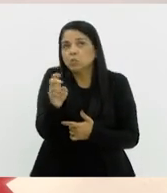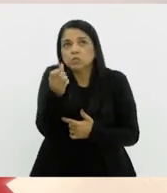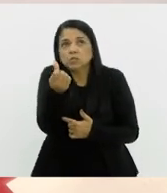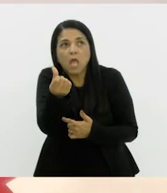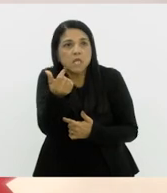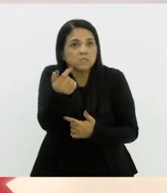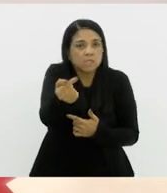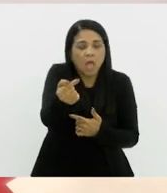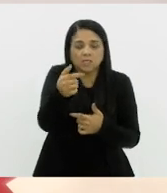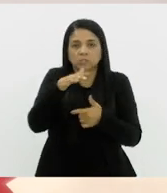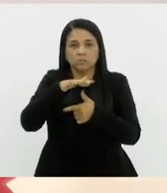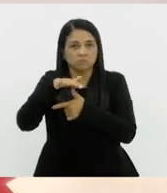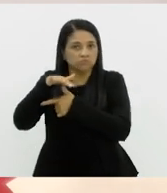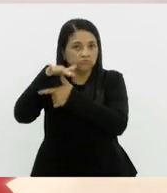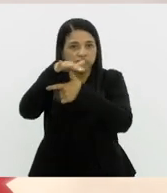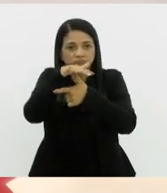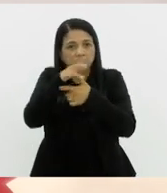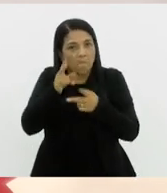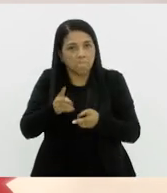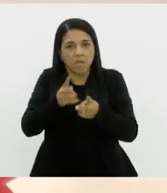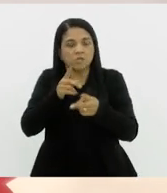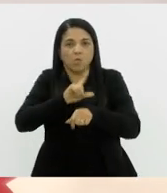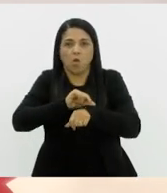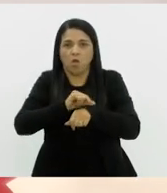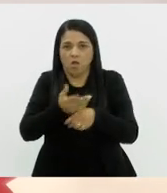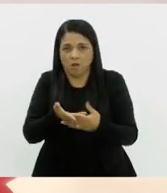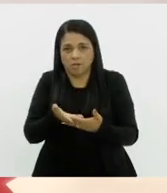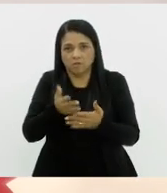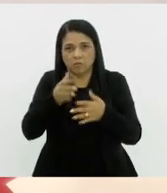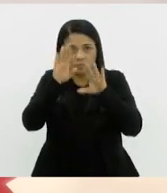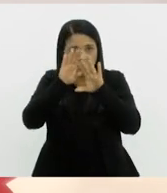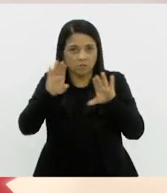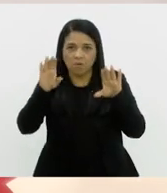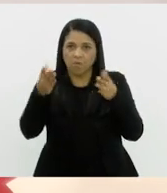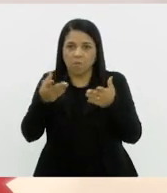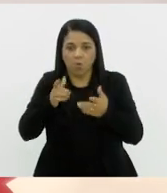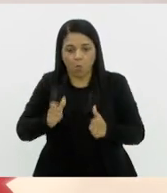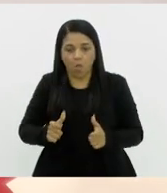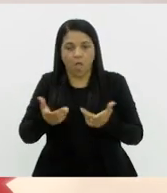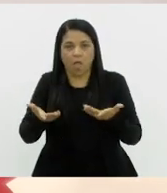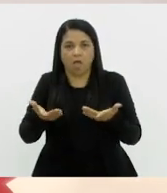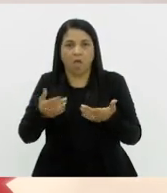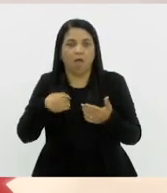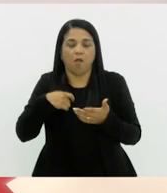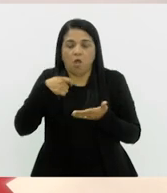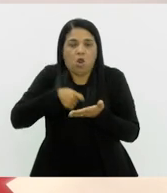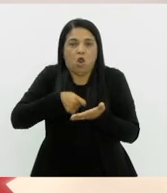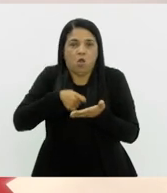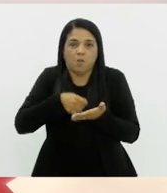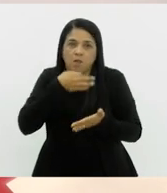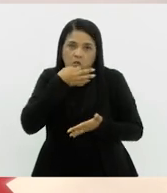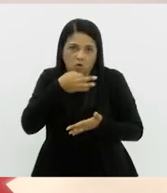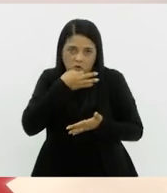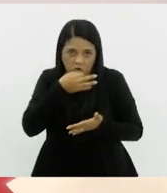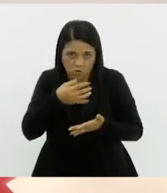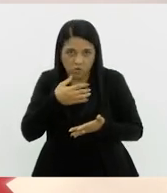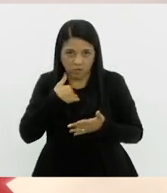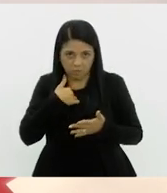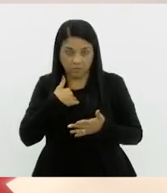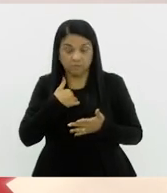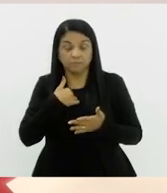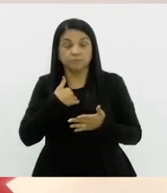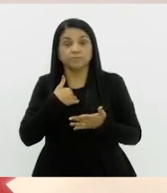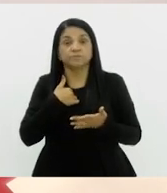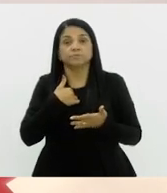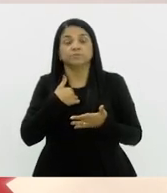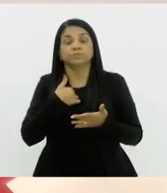7 aeronaves voando ao mesmo tempo. Então, eu sugeriria, né, sem nenhum tipo de obrigatoriedade nesse momento, mas como eu